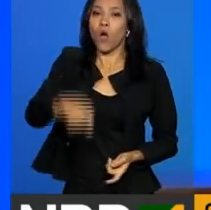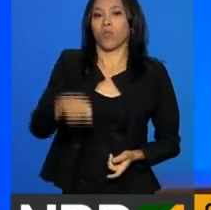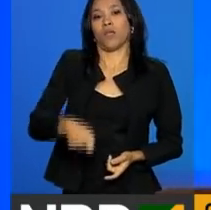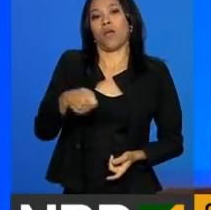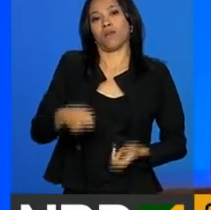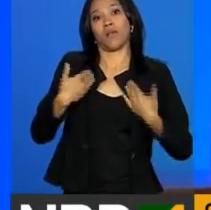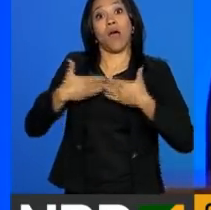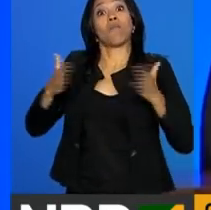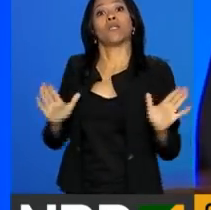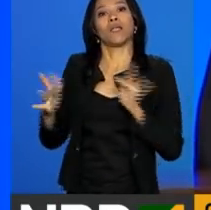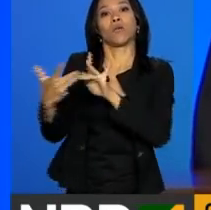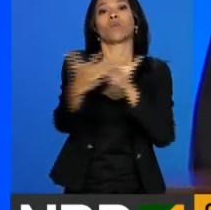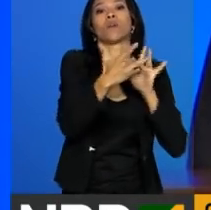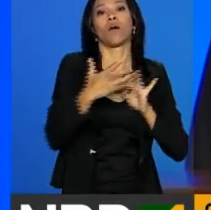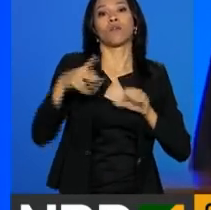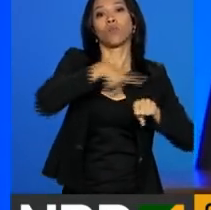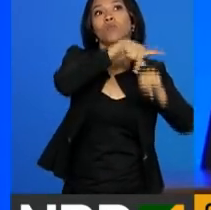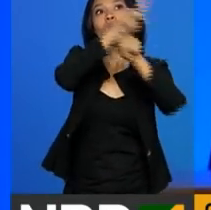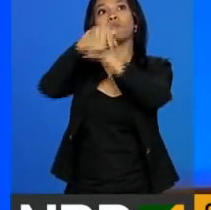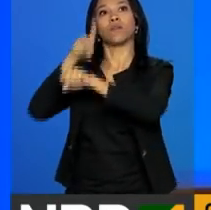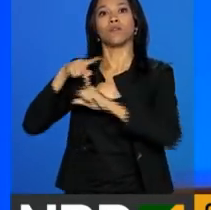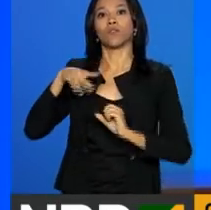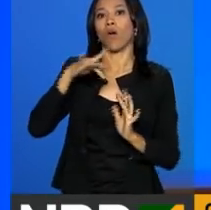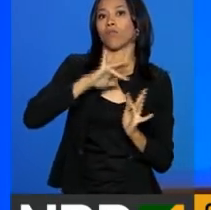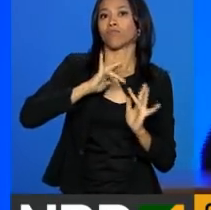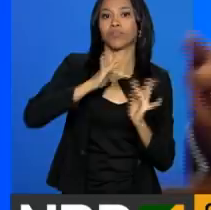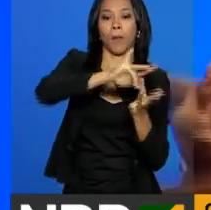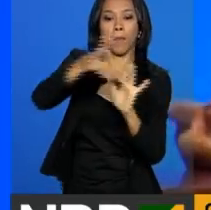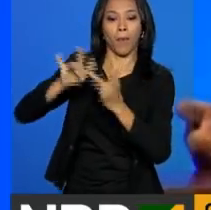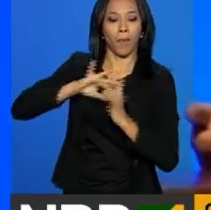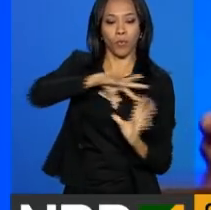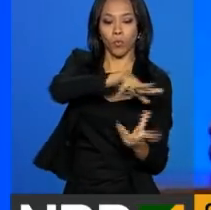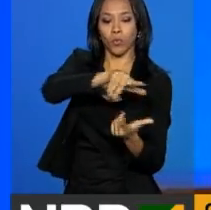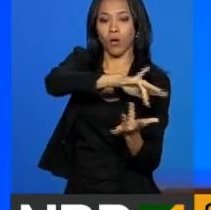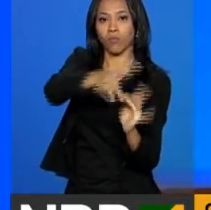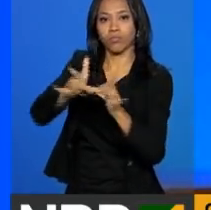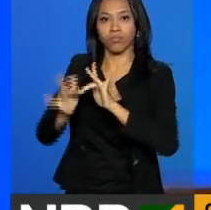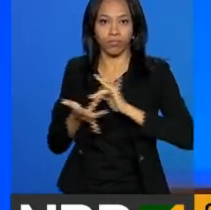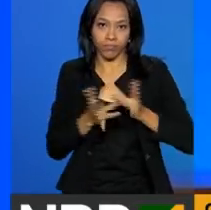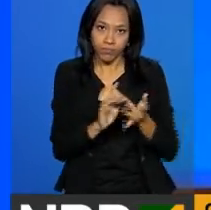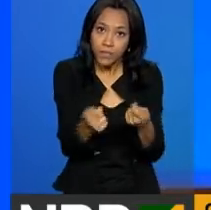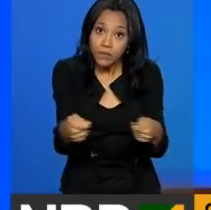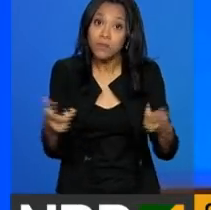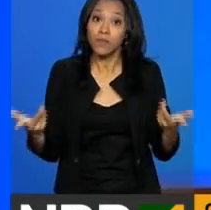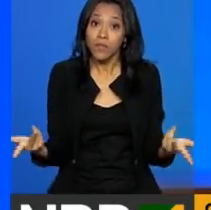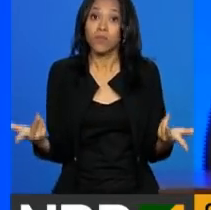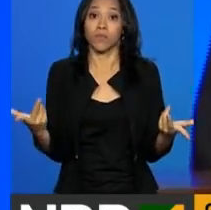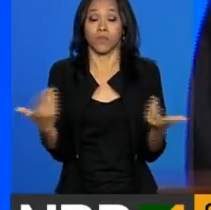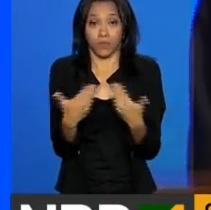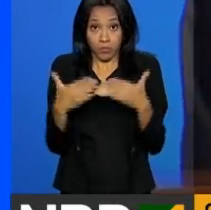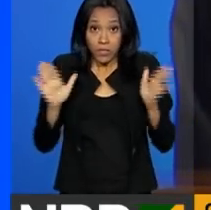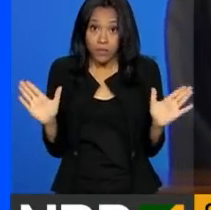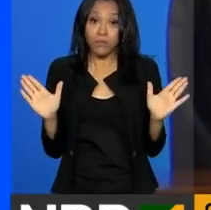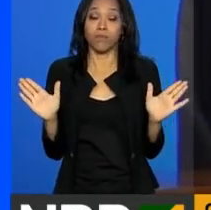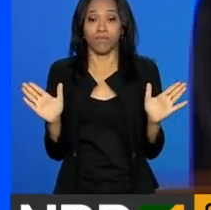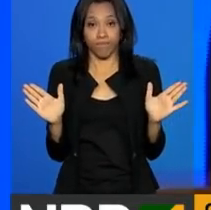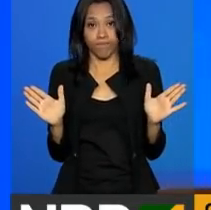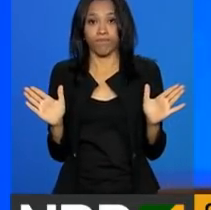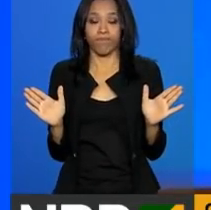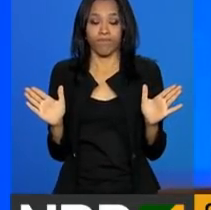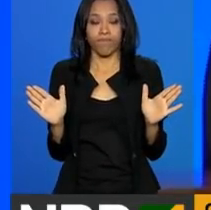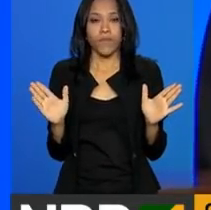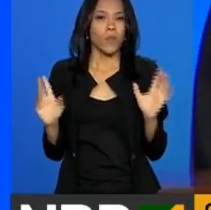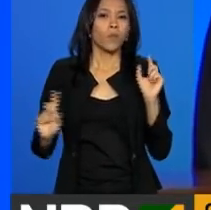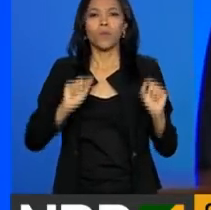abrir para o mundo preservando sempre naturalmente as questões nacionais não é mas abrindo para a